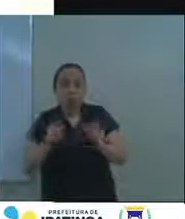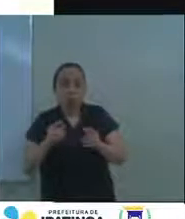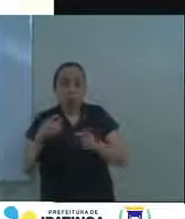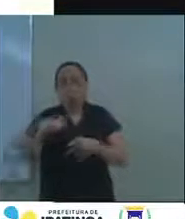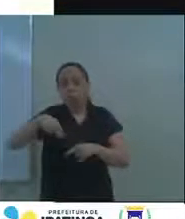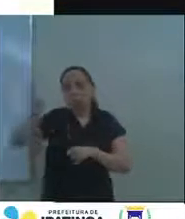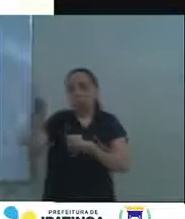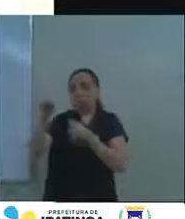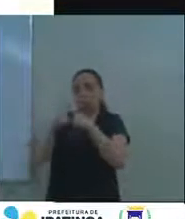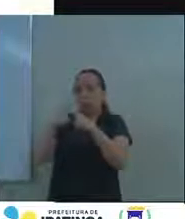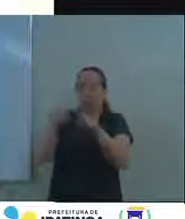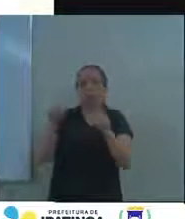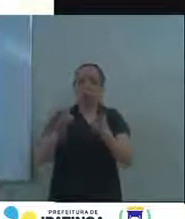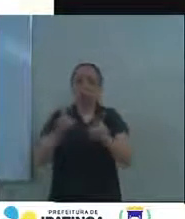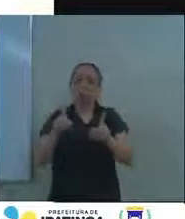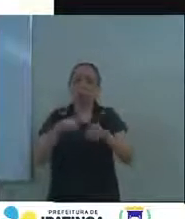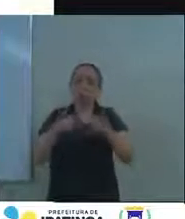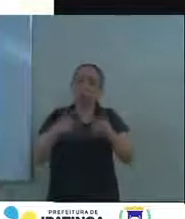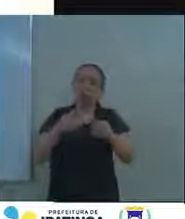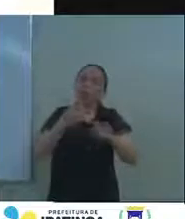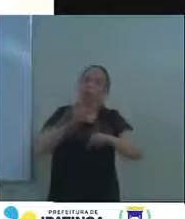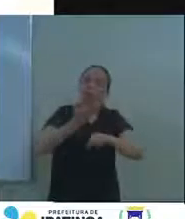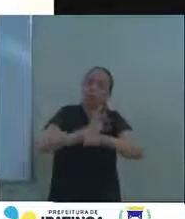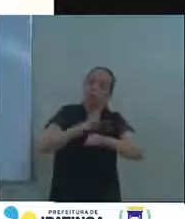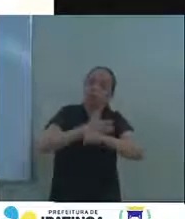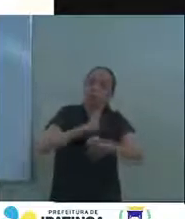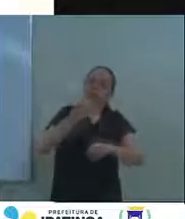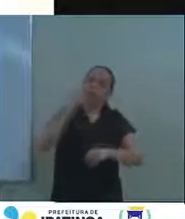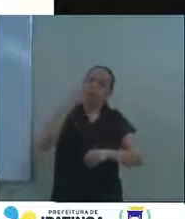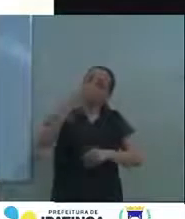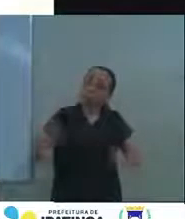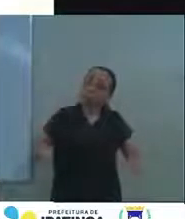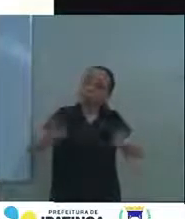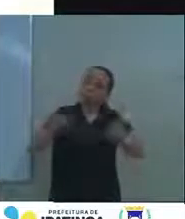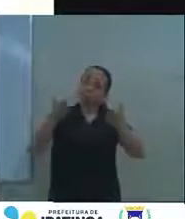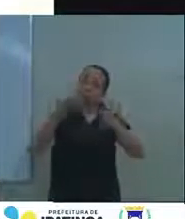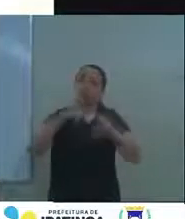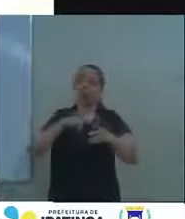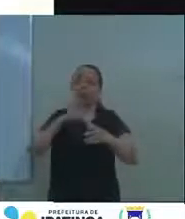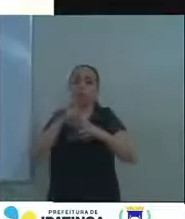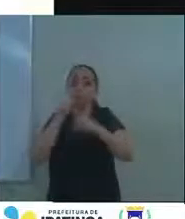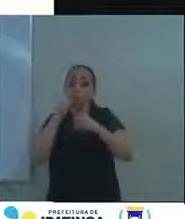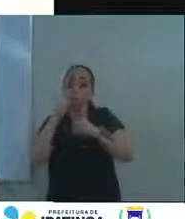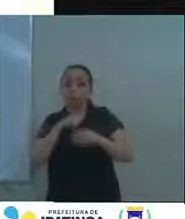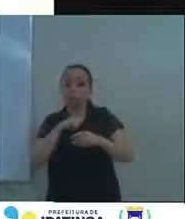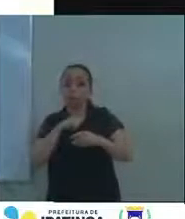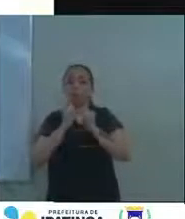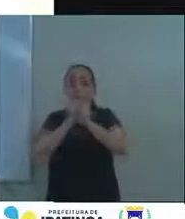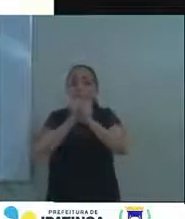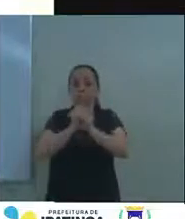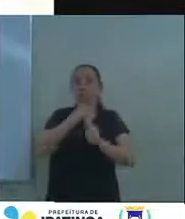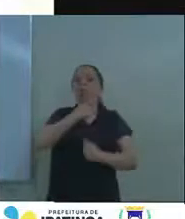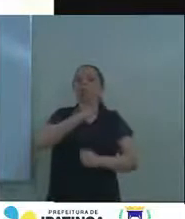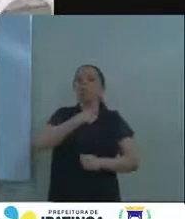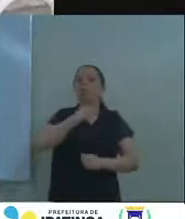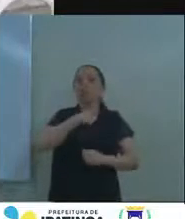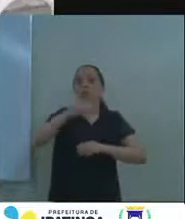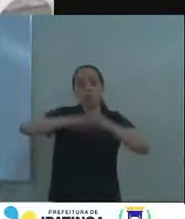toda semana, mas é um treinamento que um profissional vai fazer para você de acordo com a sua demanda,